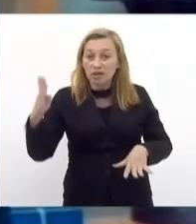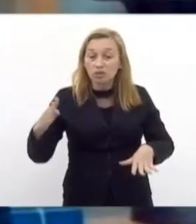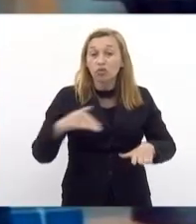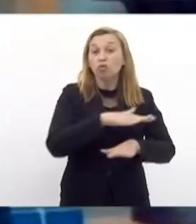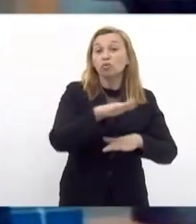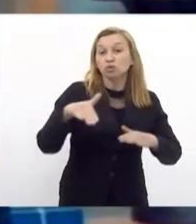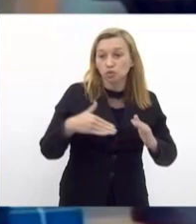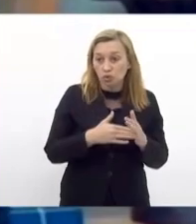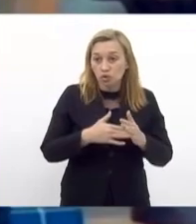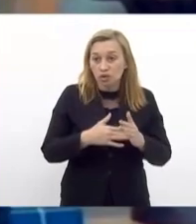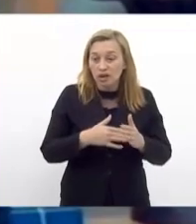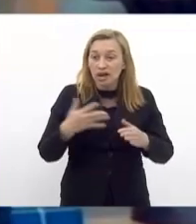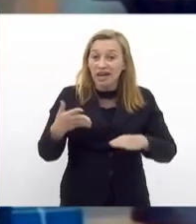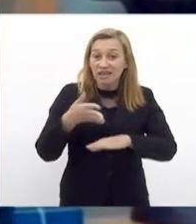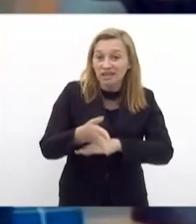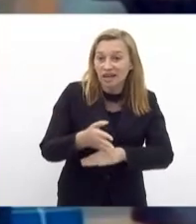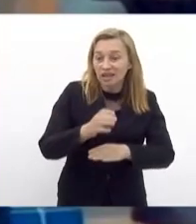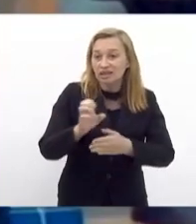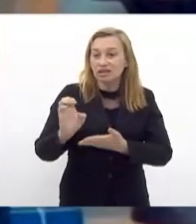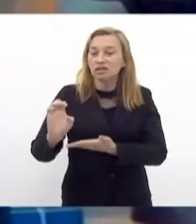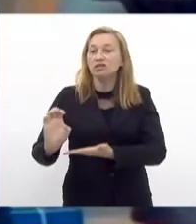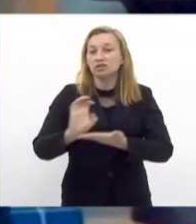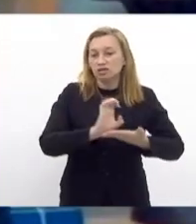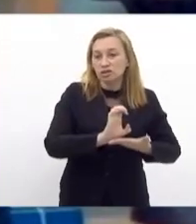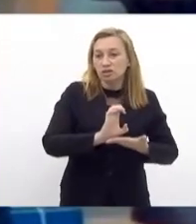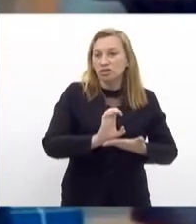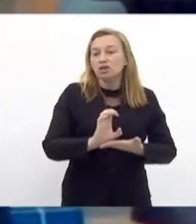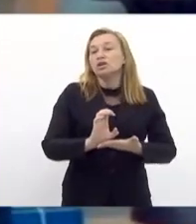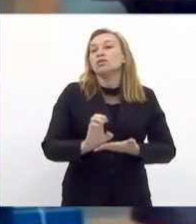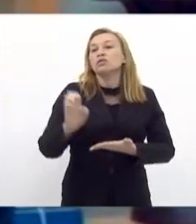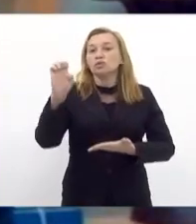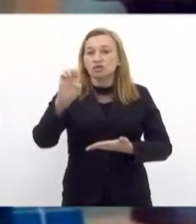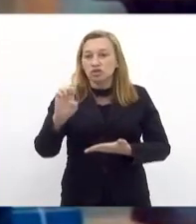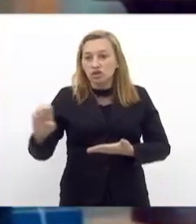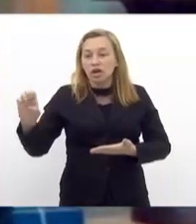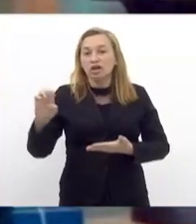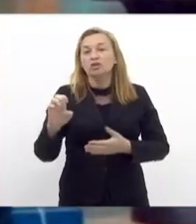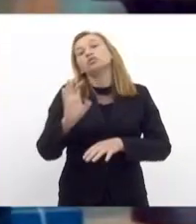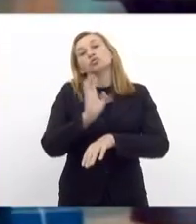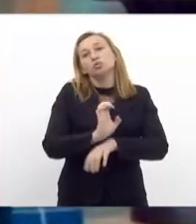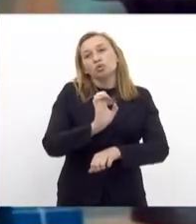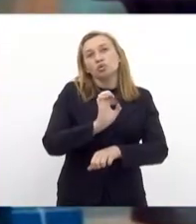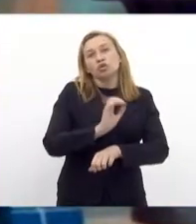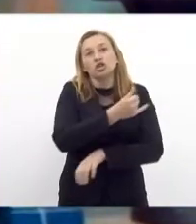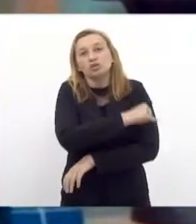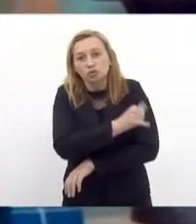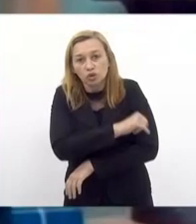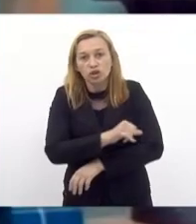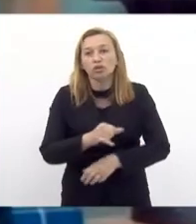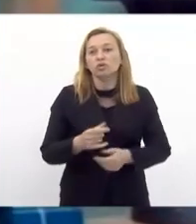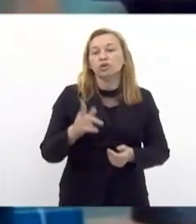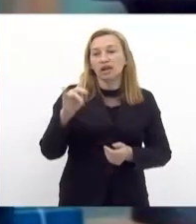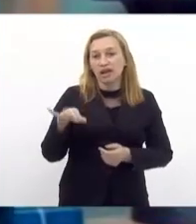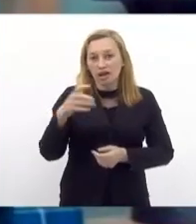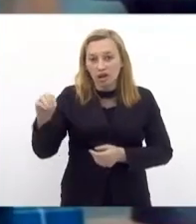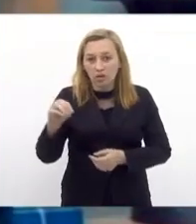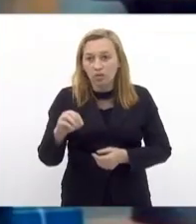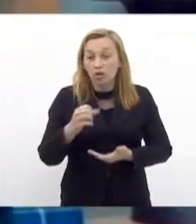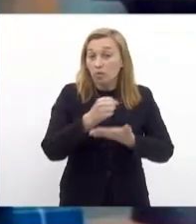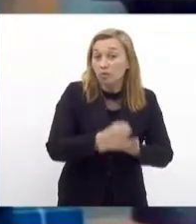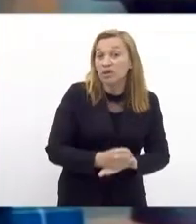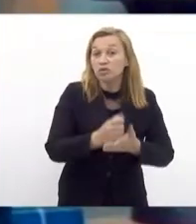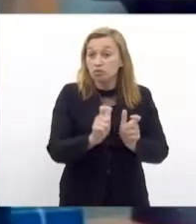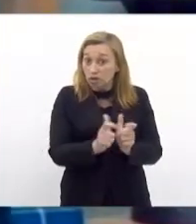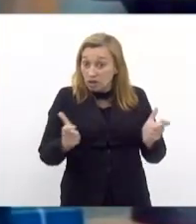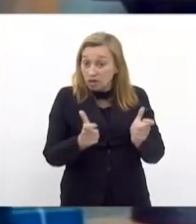porque a entrada de carga pelo Estado do Rio, pelo Aeroporto do Galeão, ela tem um peso substancial, né, na